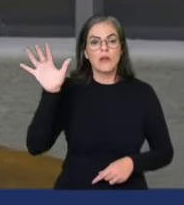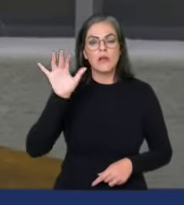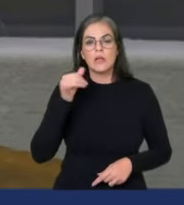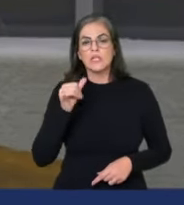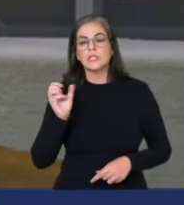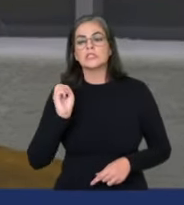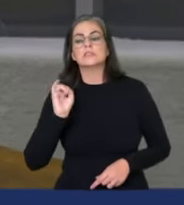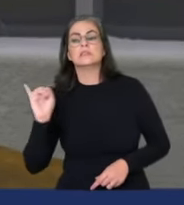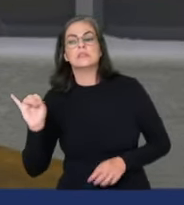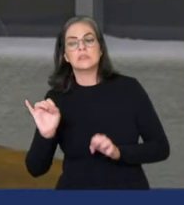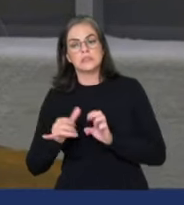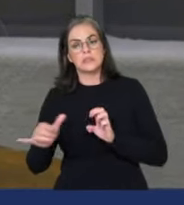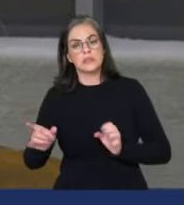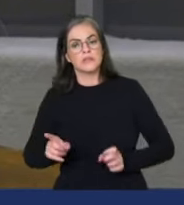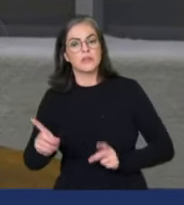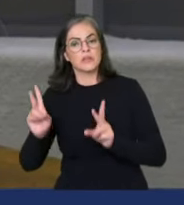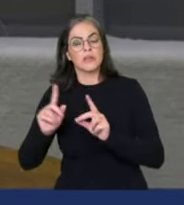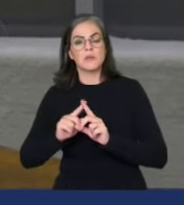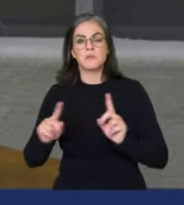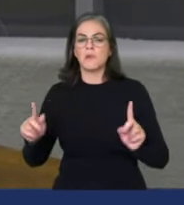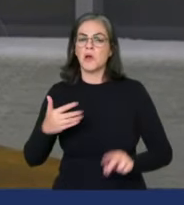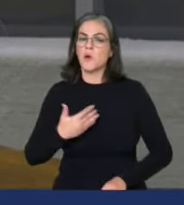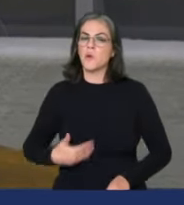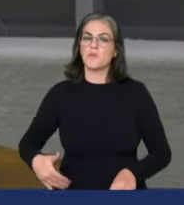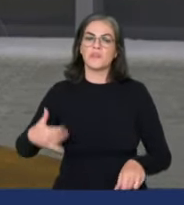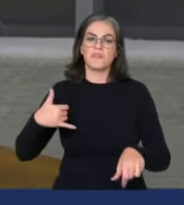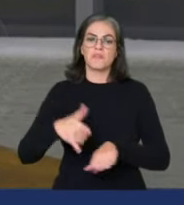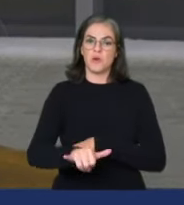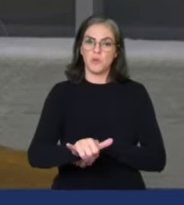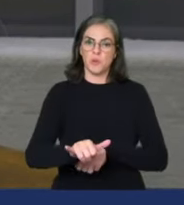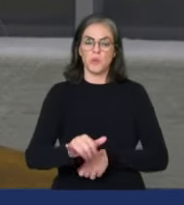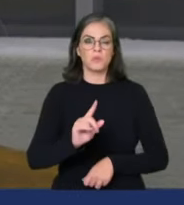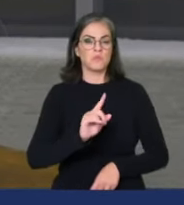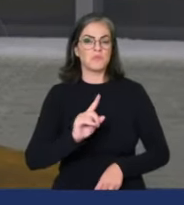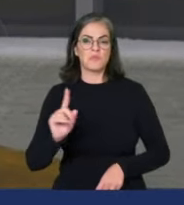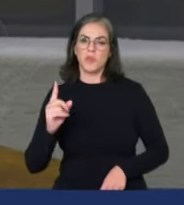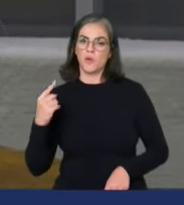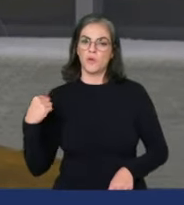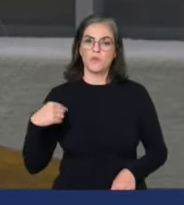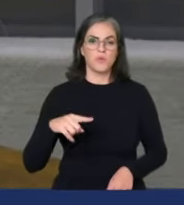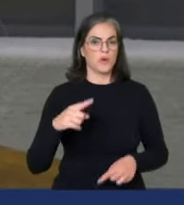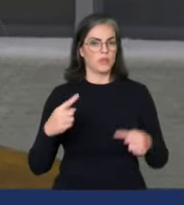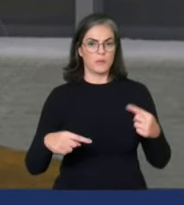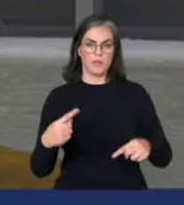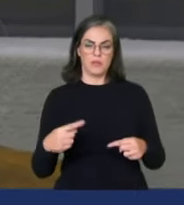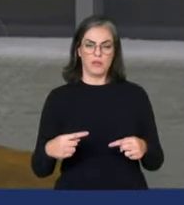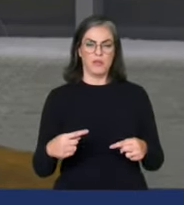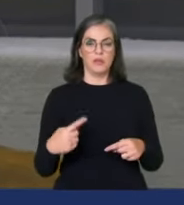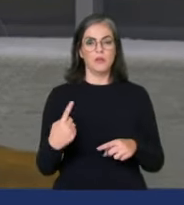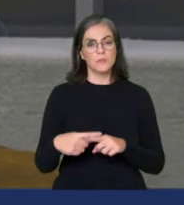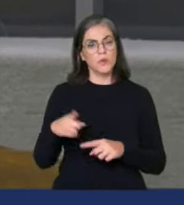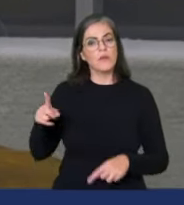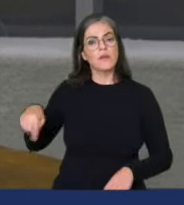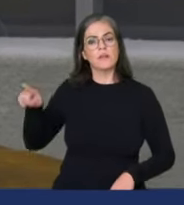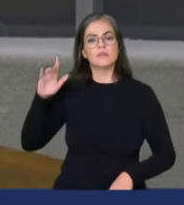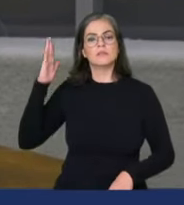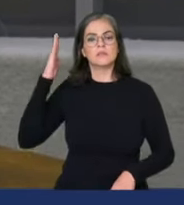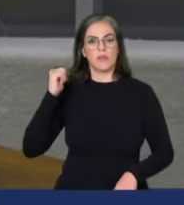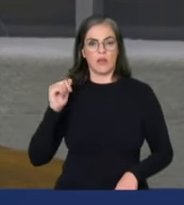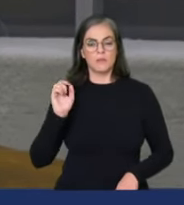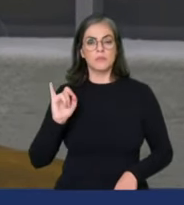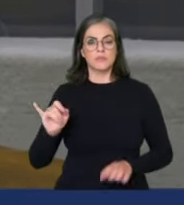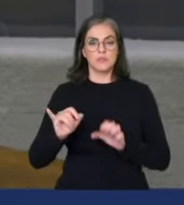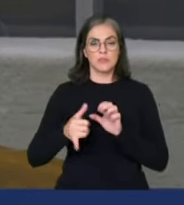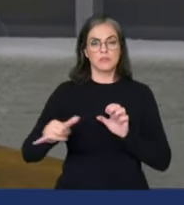da Eletrobras, o governo não apareceu. E não apareceu porque sabe que numa eventual privatização da